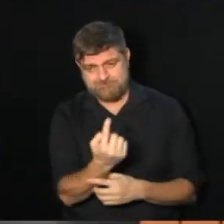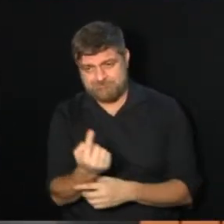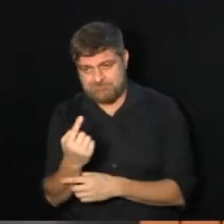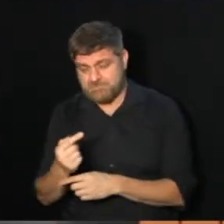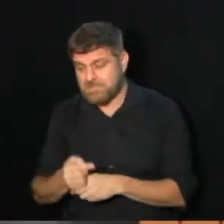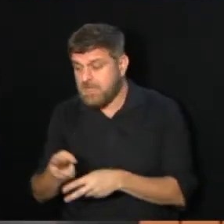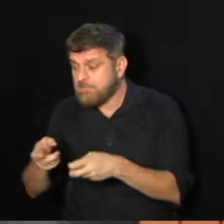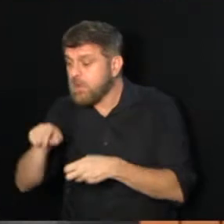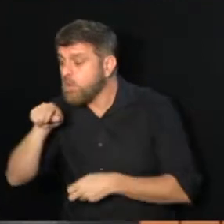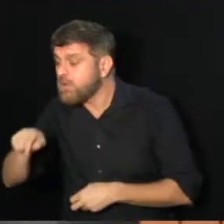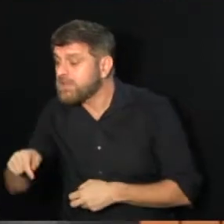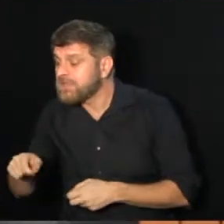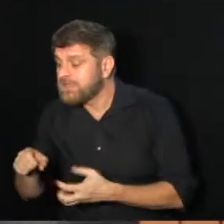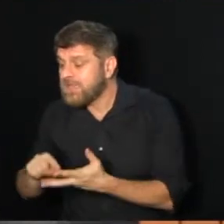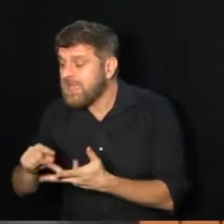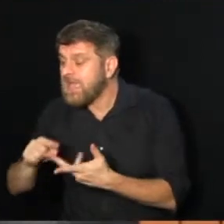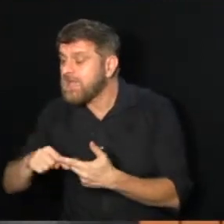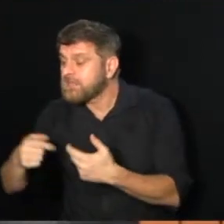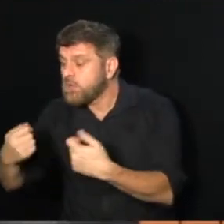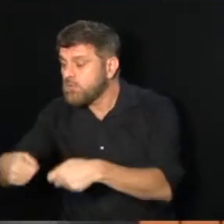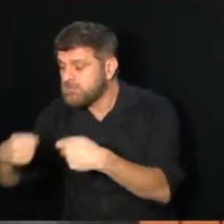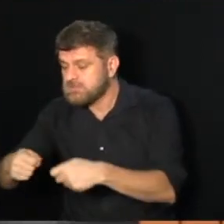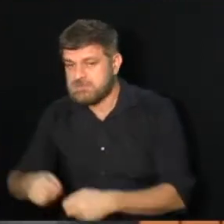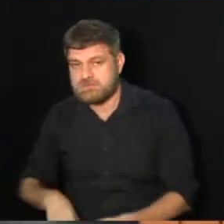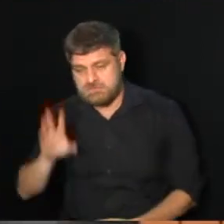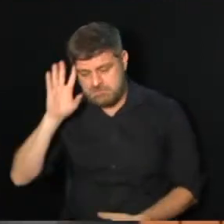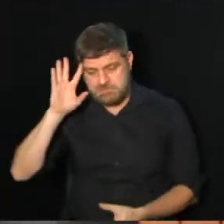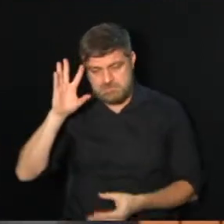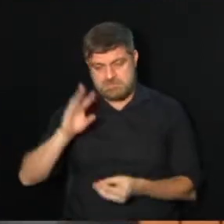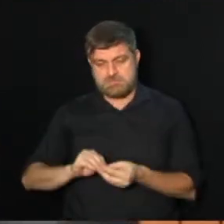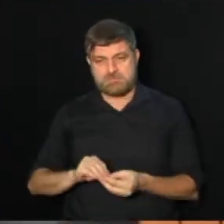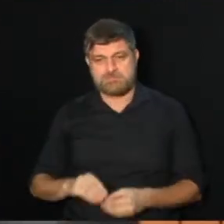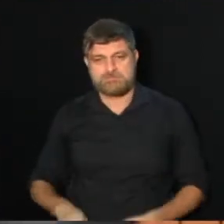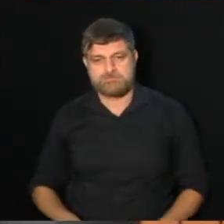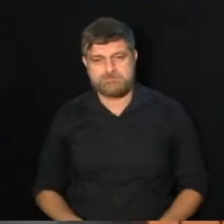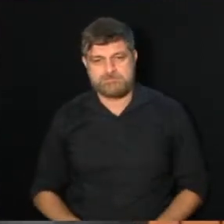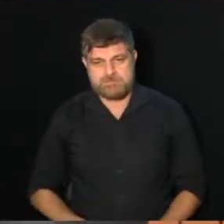das necessidades de todos. Era isso que eu queria colocar para finalizar minha